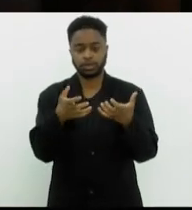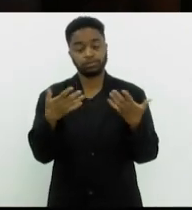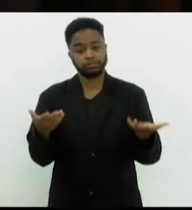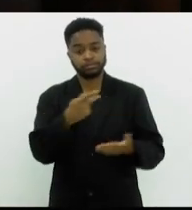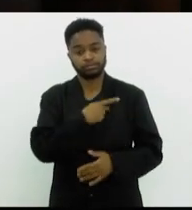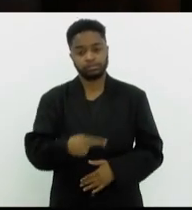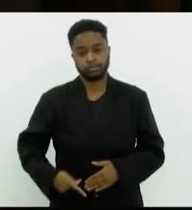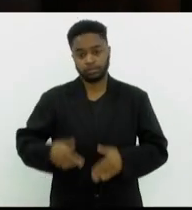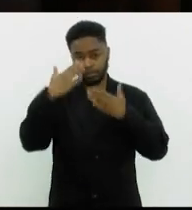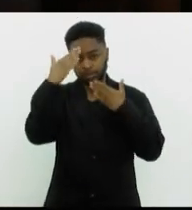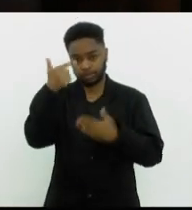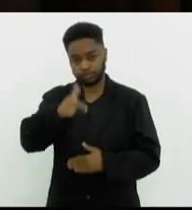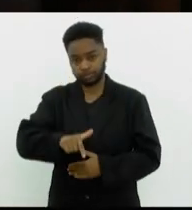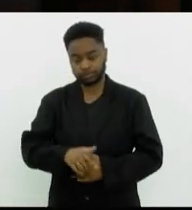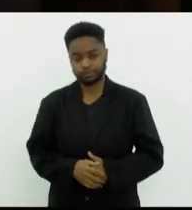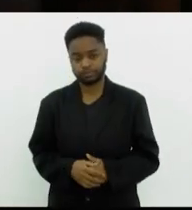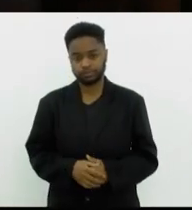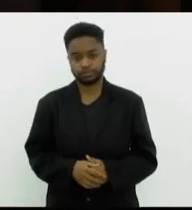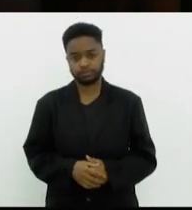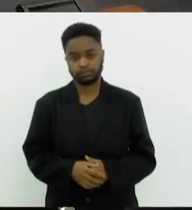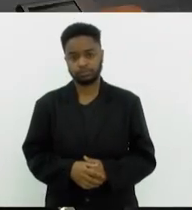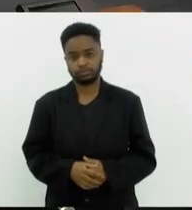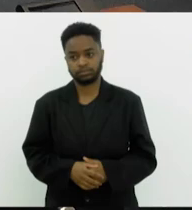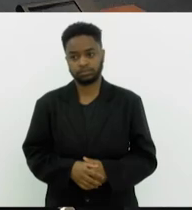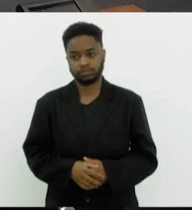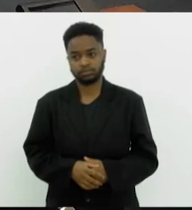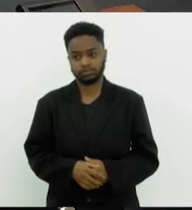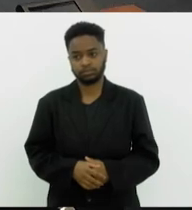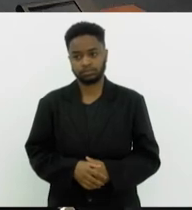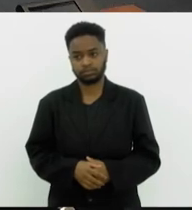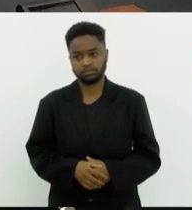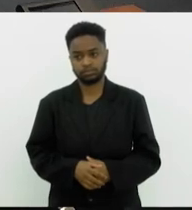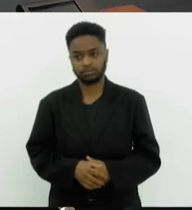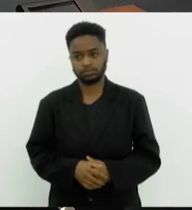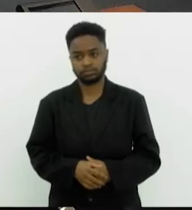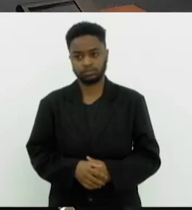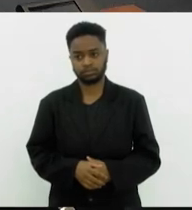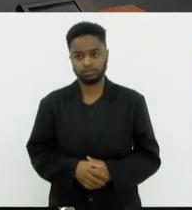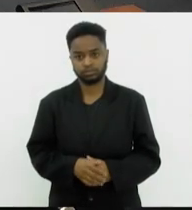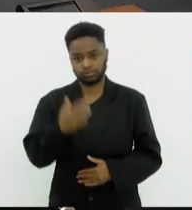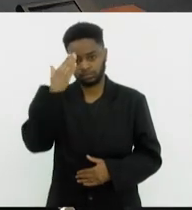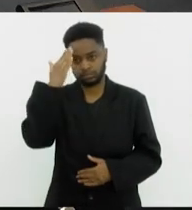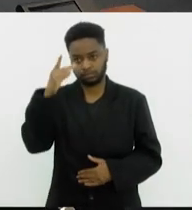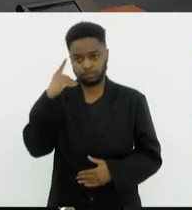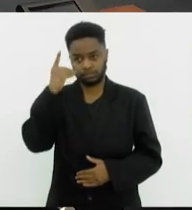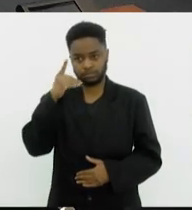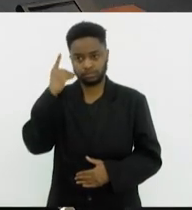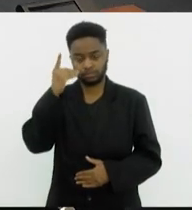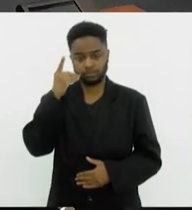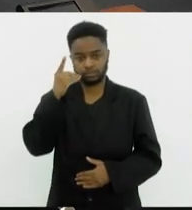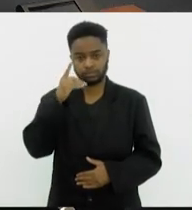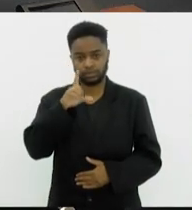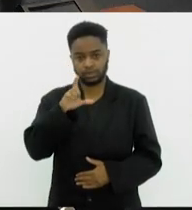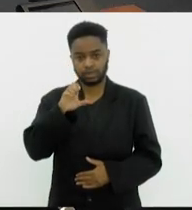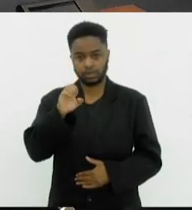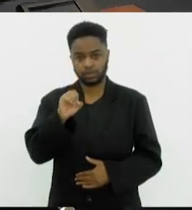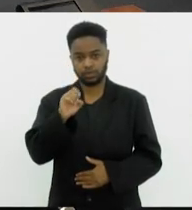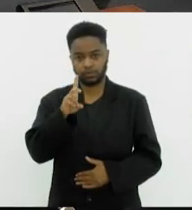muito obrigado mais uma vez, meu irmão. Senhor presidente. Obrigado, meu nobre deputado Léo